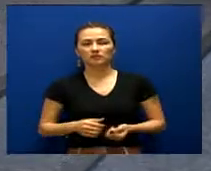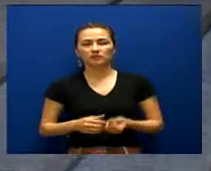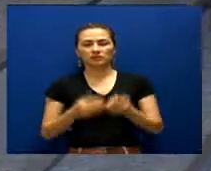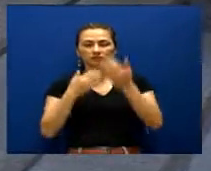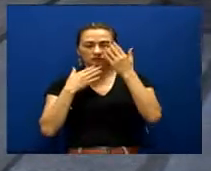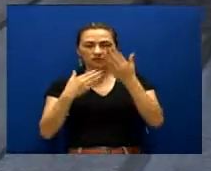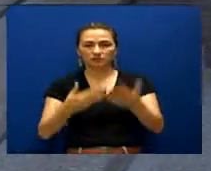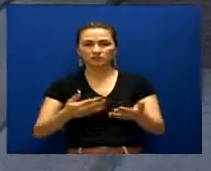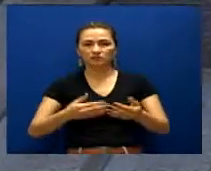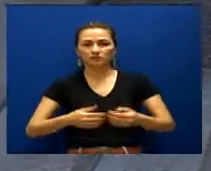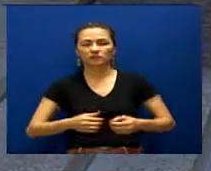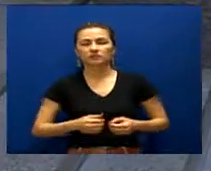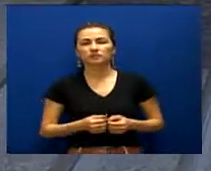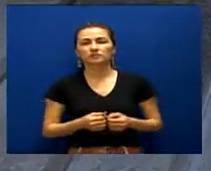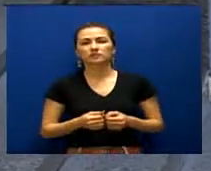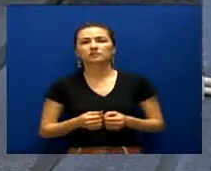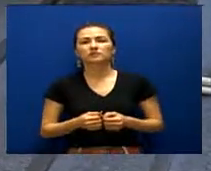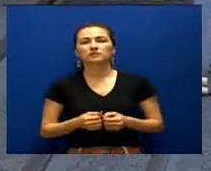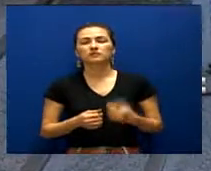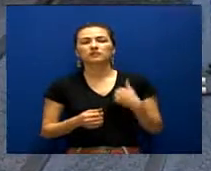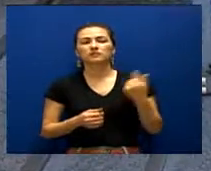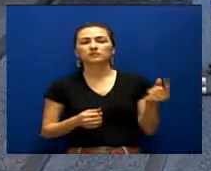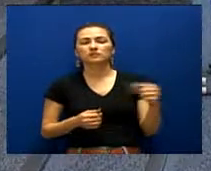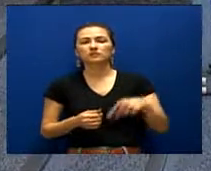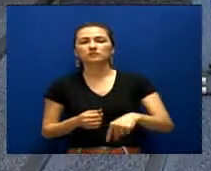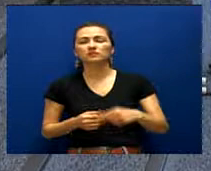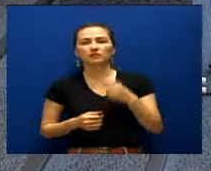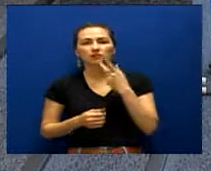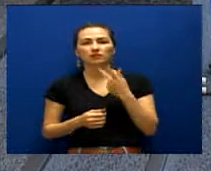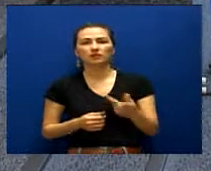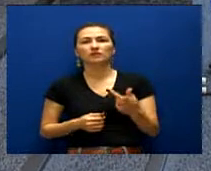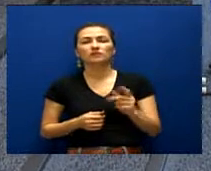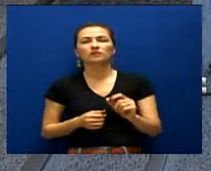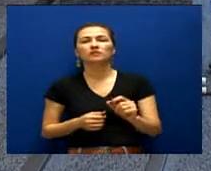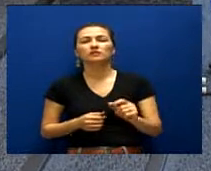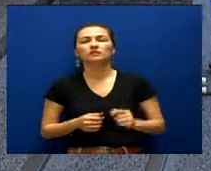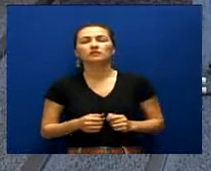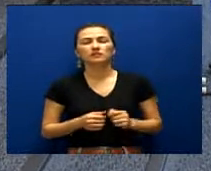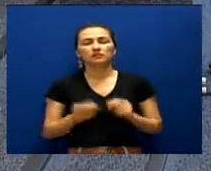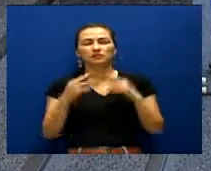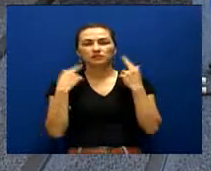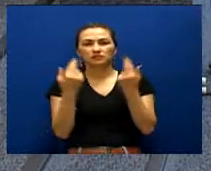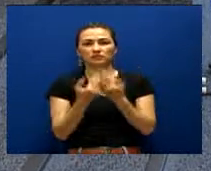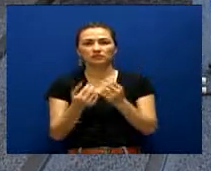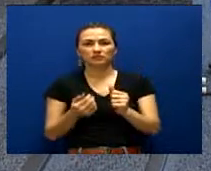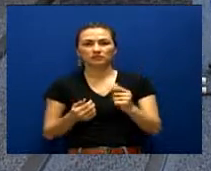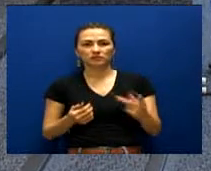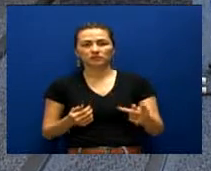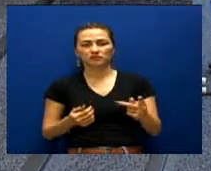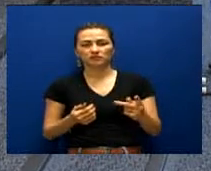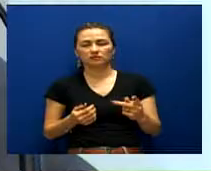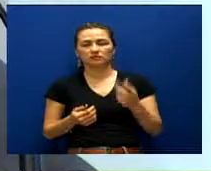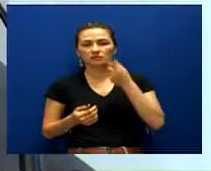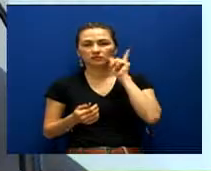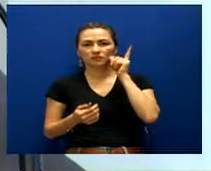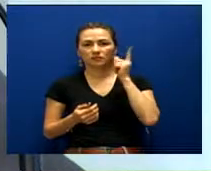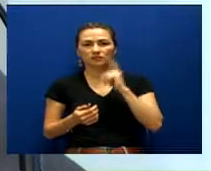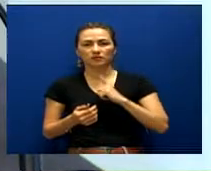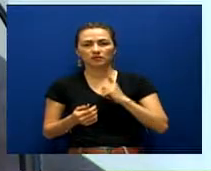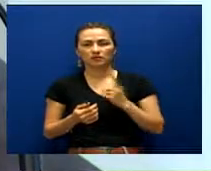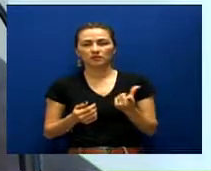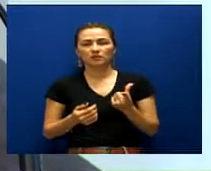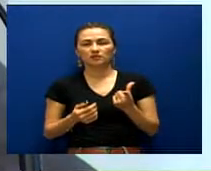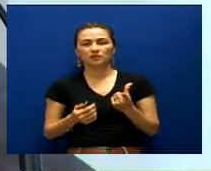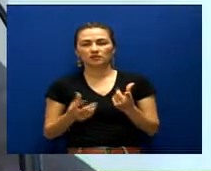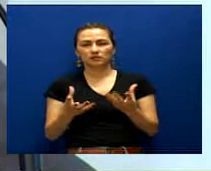exercício. Eu venho aqui falar da audiência pública que tivemos ontem, com esta casa